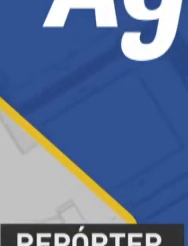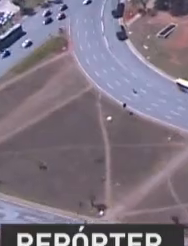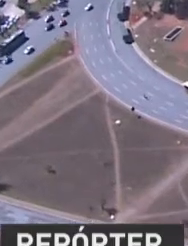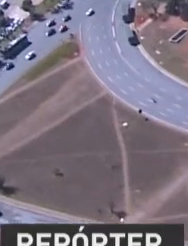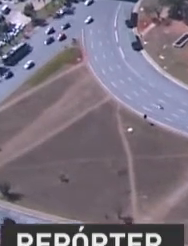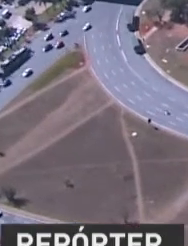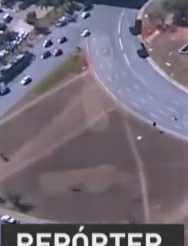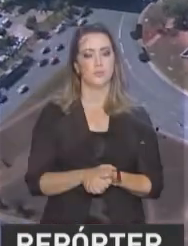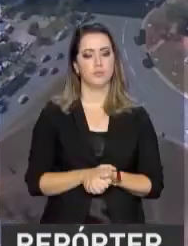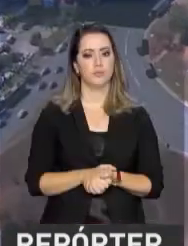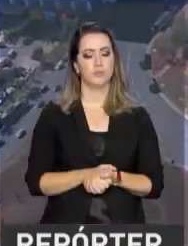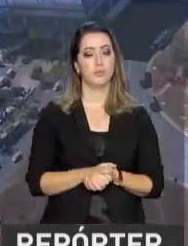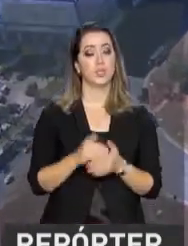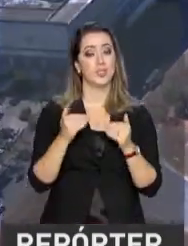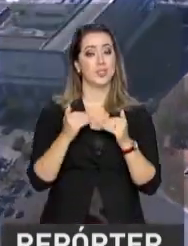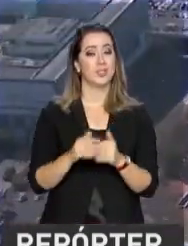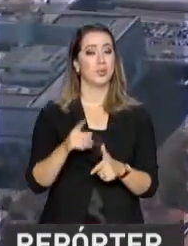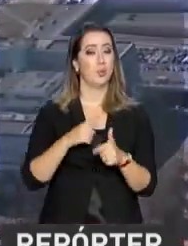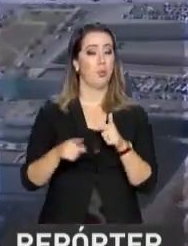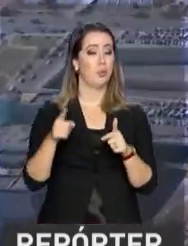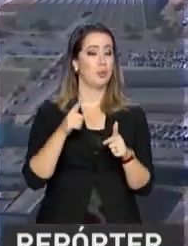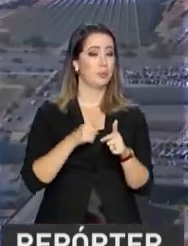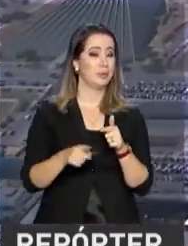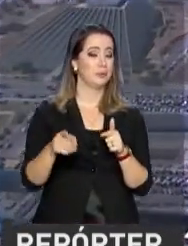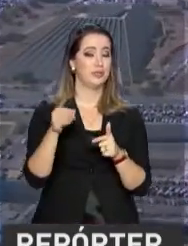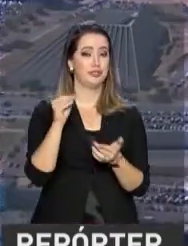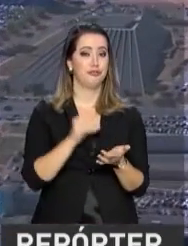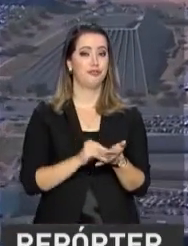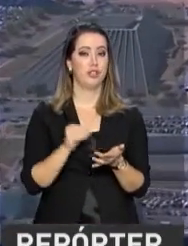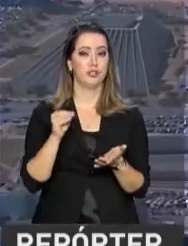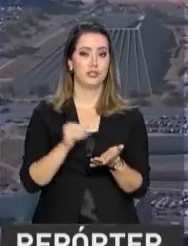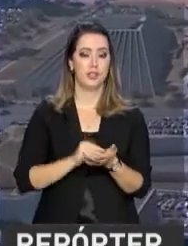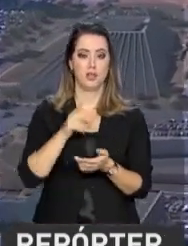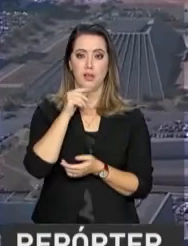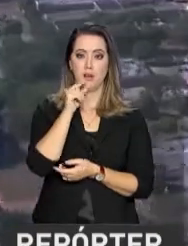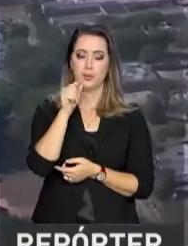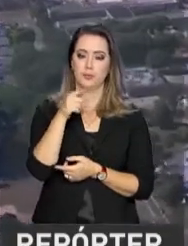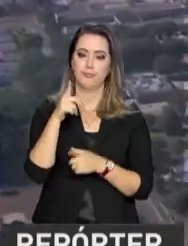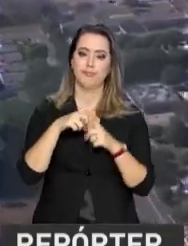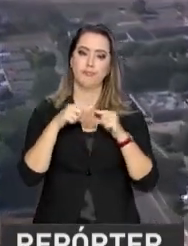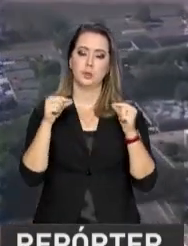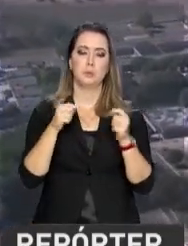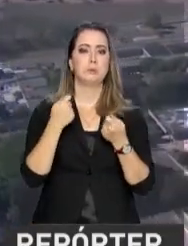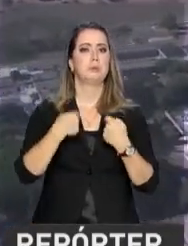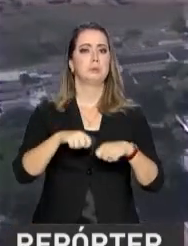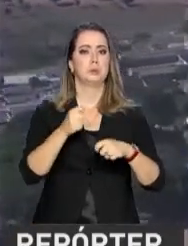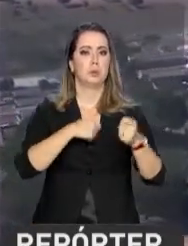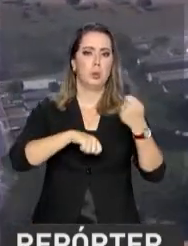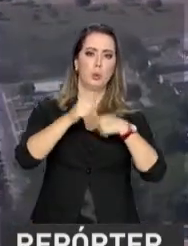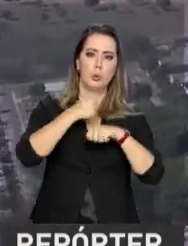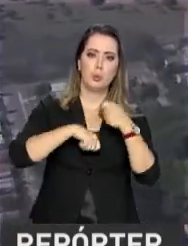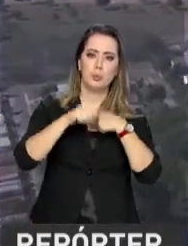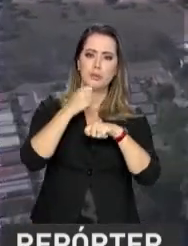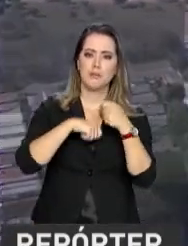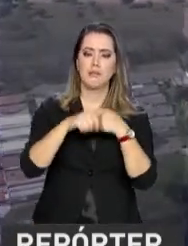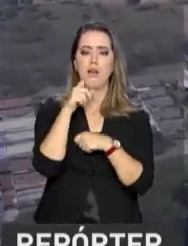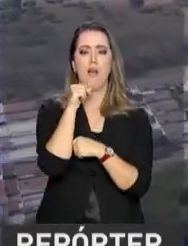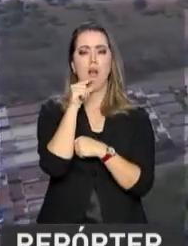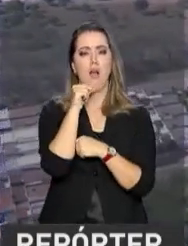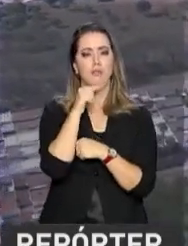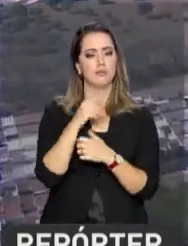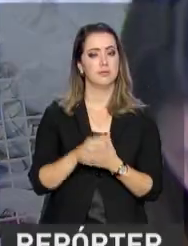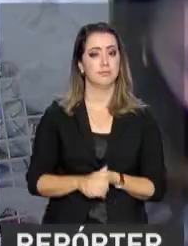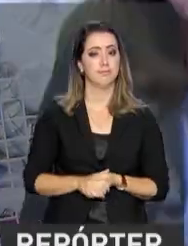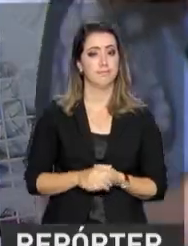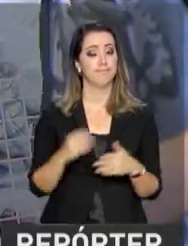diante de uma crise hídrica é inédita a população de brasília passou a economizar ea sentir os efeitos da falta de água no